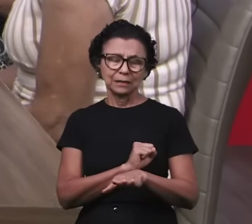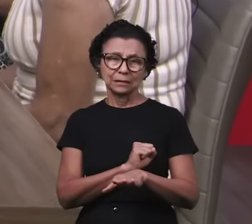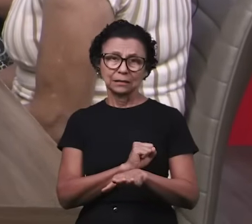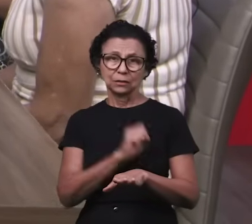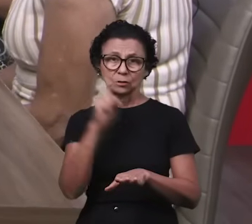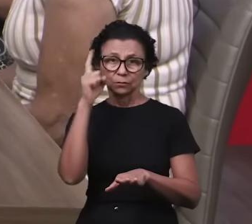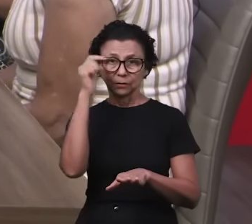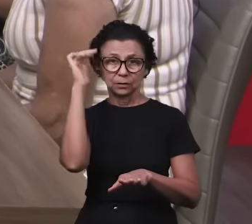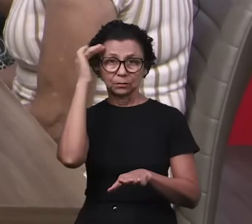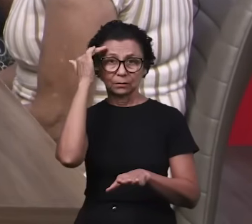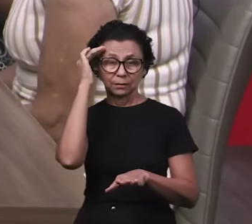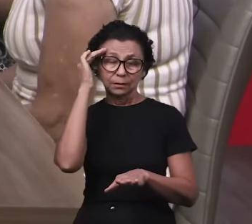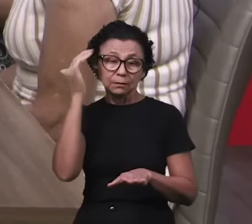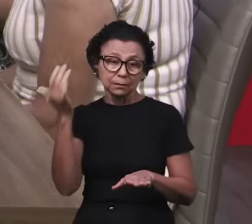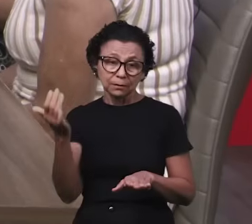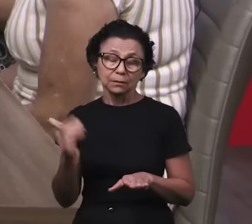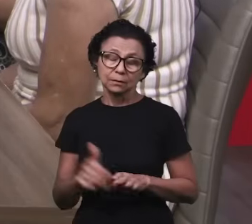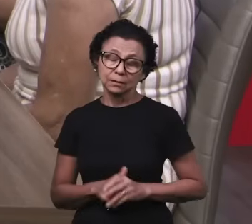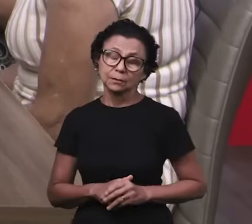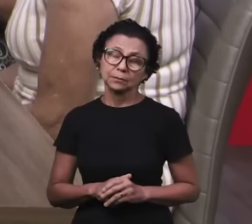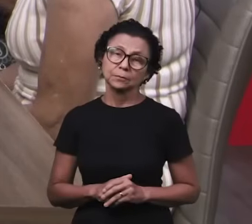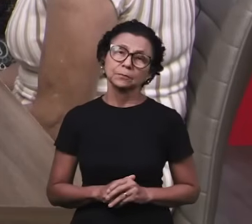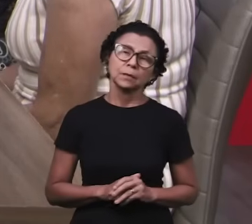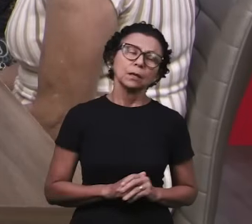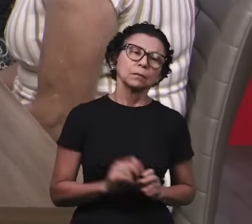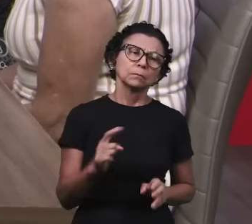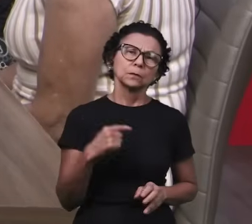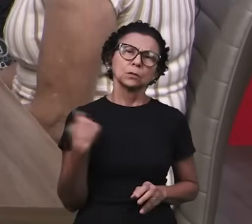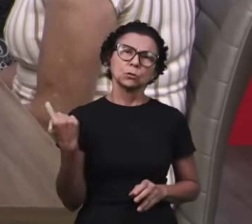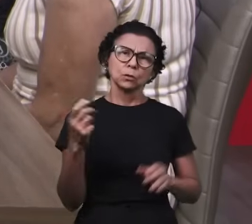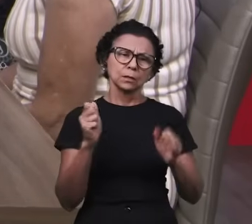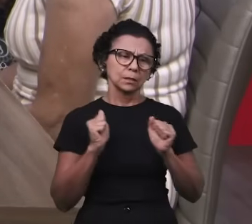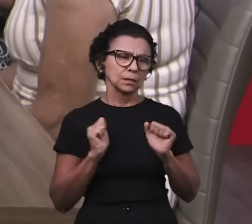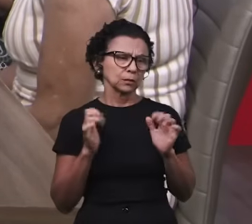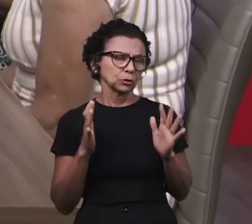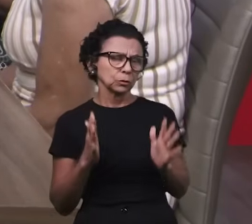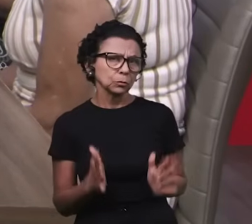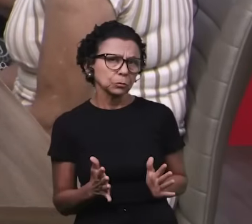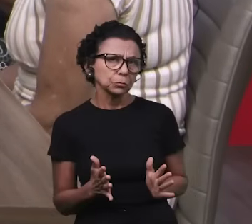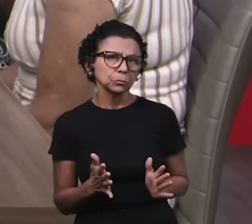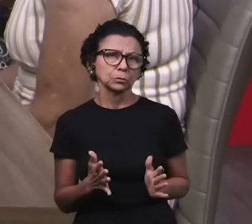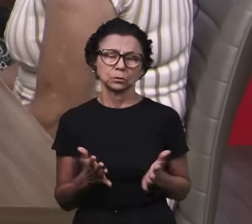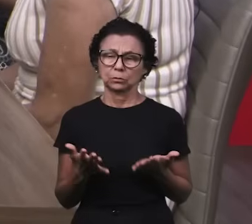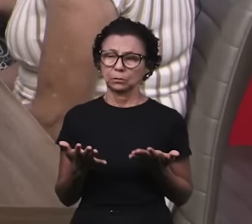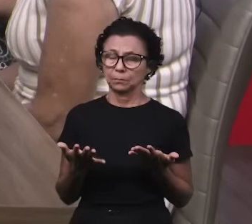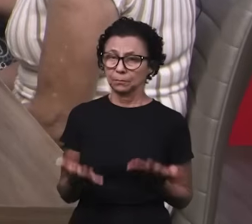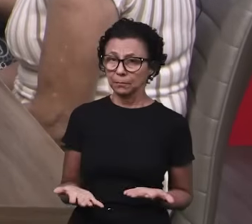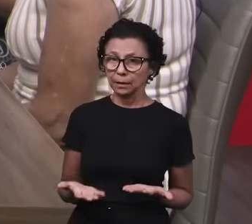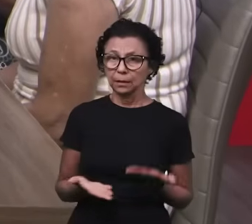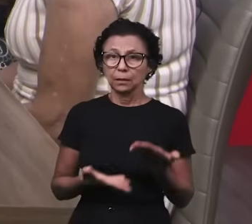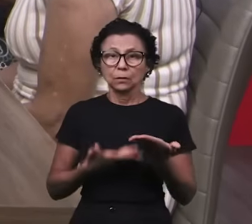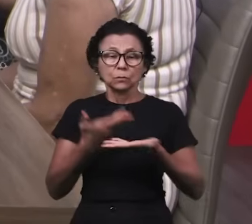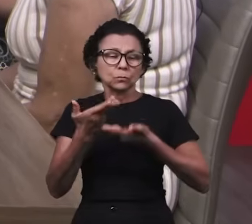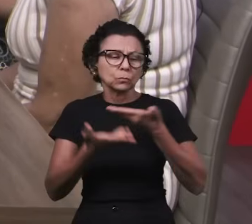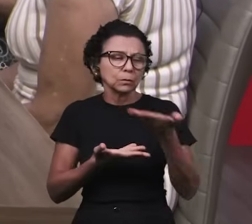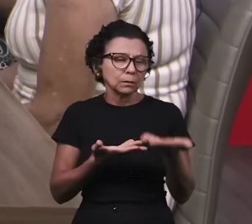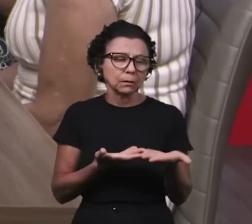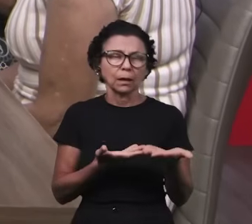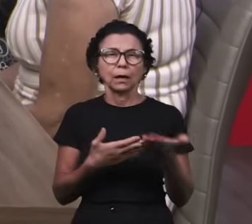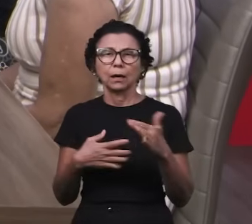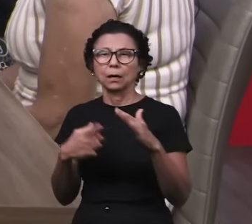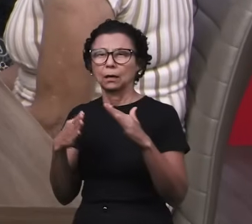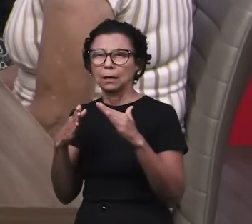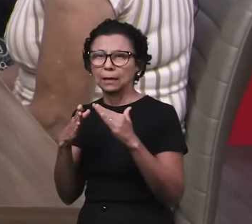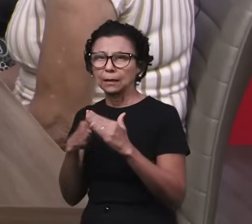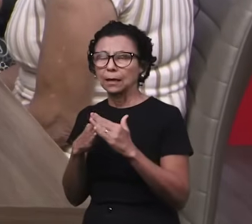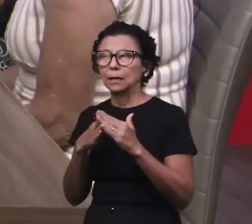vezes também nas nossas ações, na nossa demonstração de cuidado pela casa que o Senhor